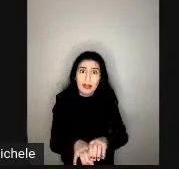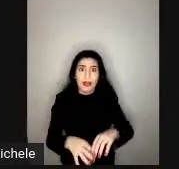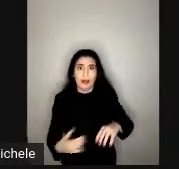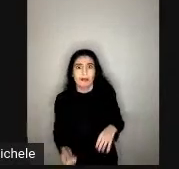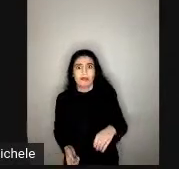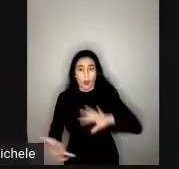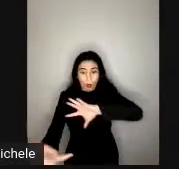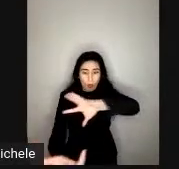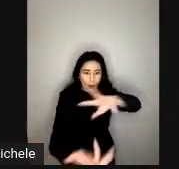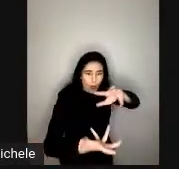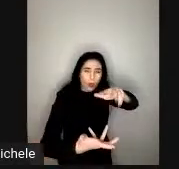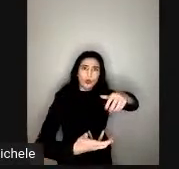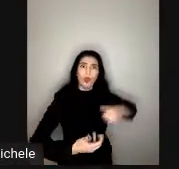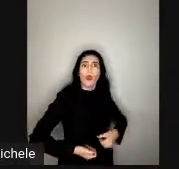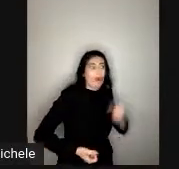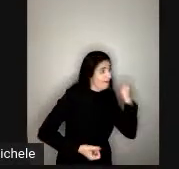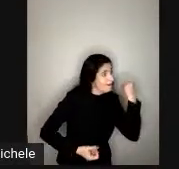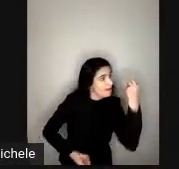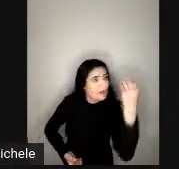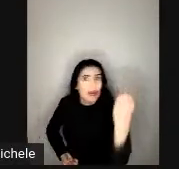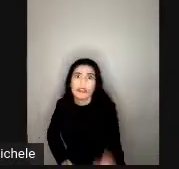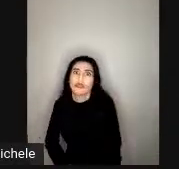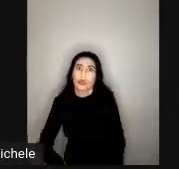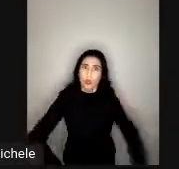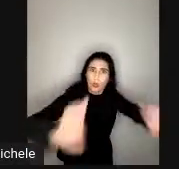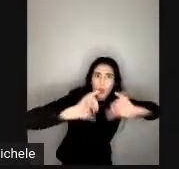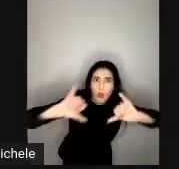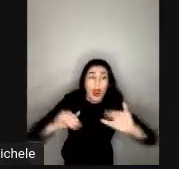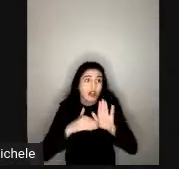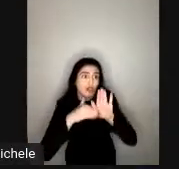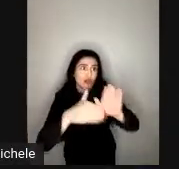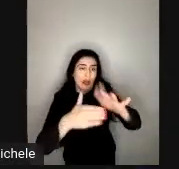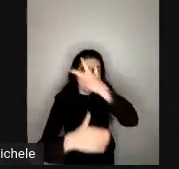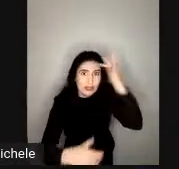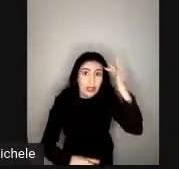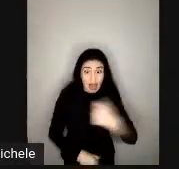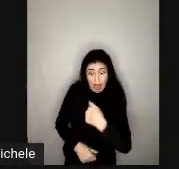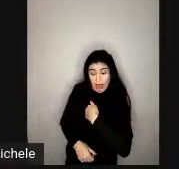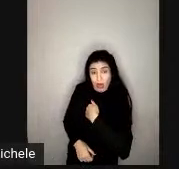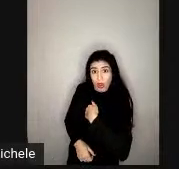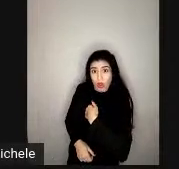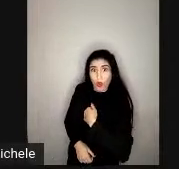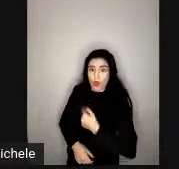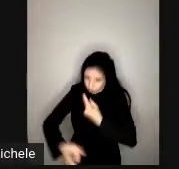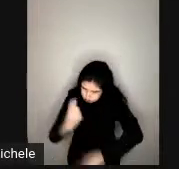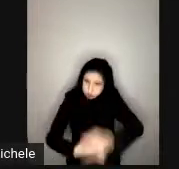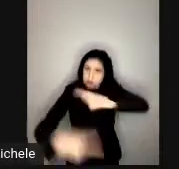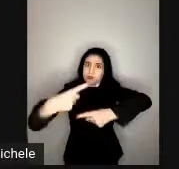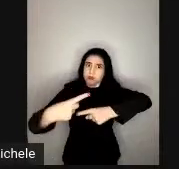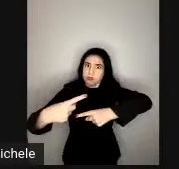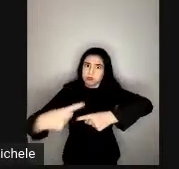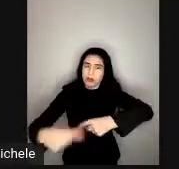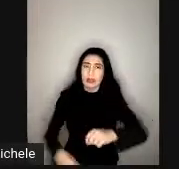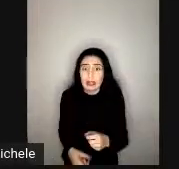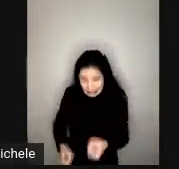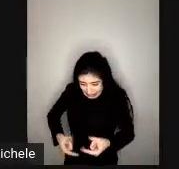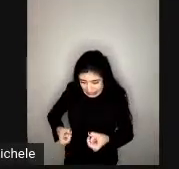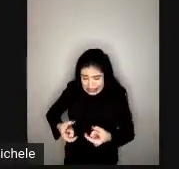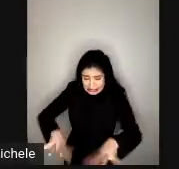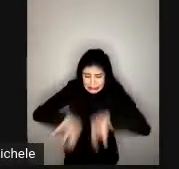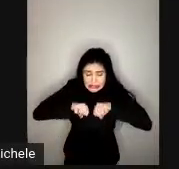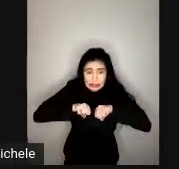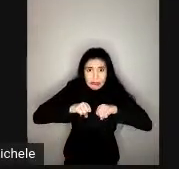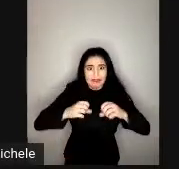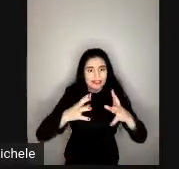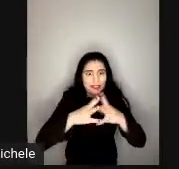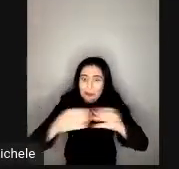eu pensar que Tânia iria sobreviver a um câncer, poder viajar pelo mundo, estar